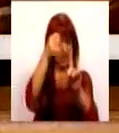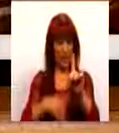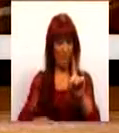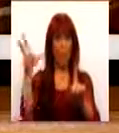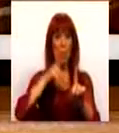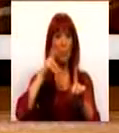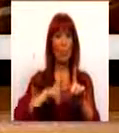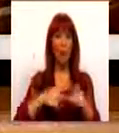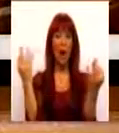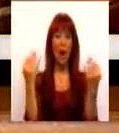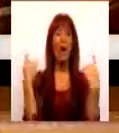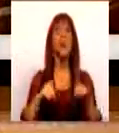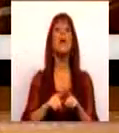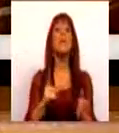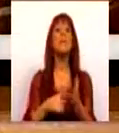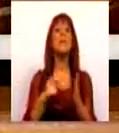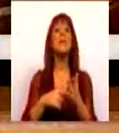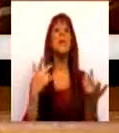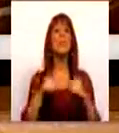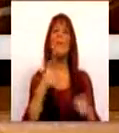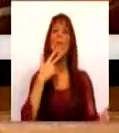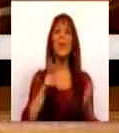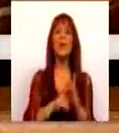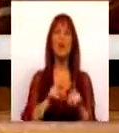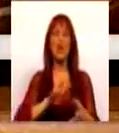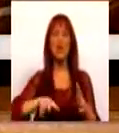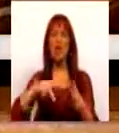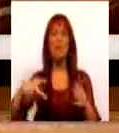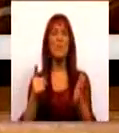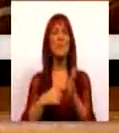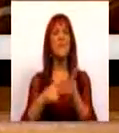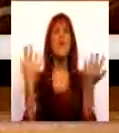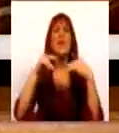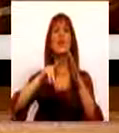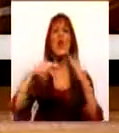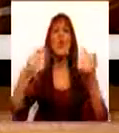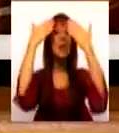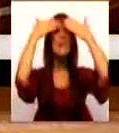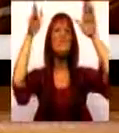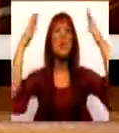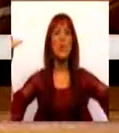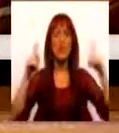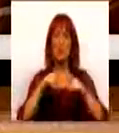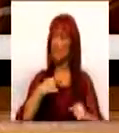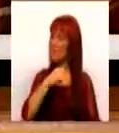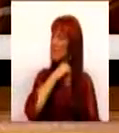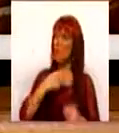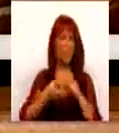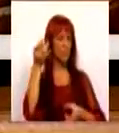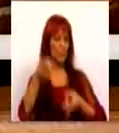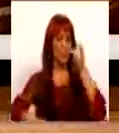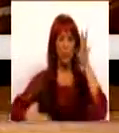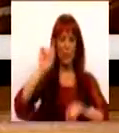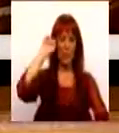Portugal efetivamente precisa de verdadeiras reformas, mas as reformas democráticas que nos permitem superar o